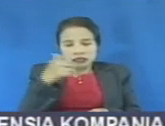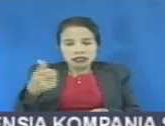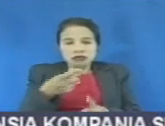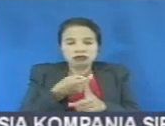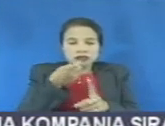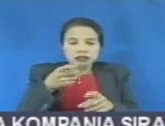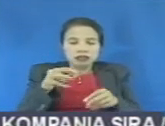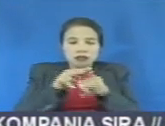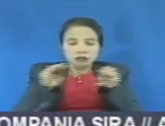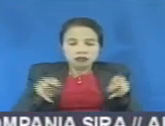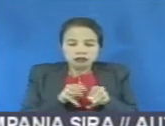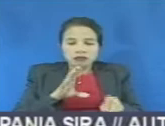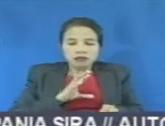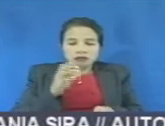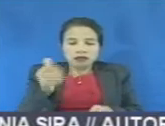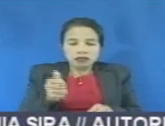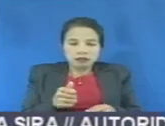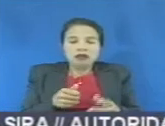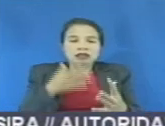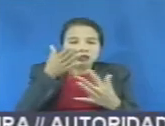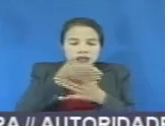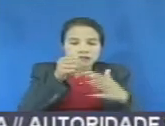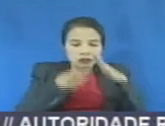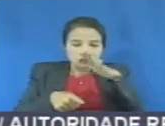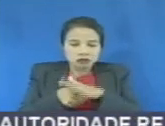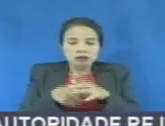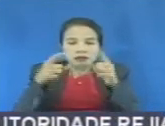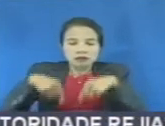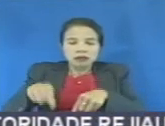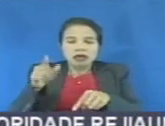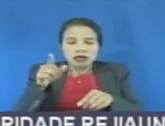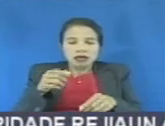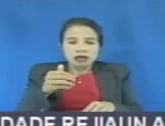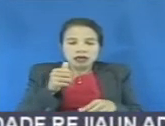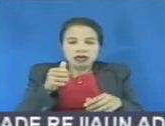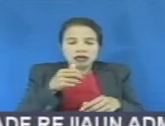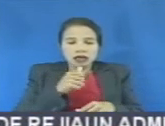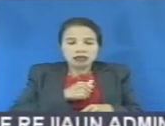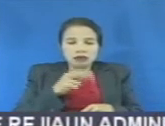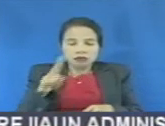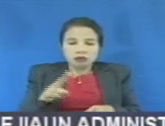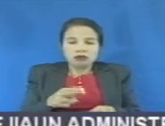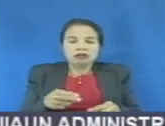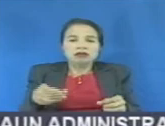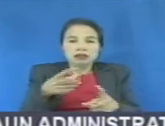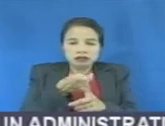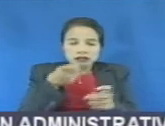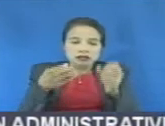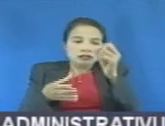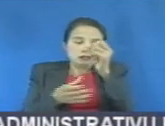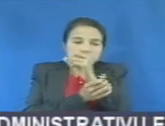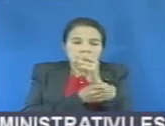município Kovalima, ultrapassa rodalan ilegal. Ba Atambua, o dihetan capturação, husi unidade Polícia